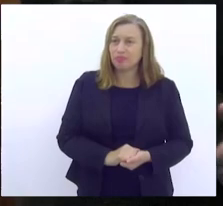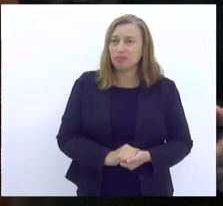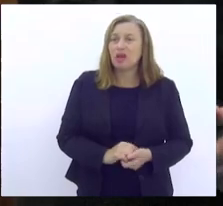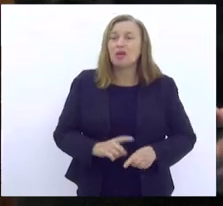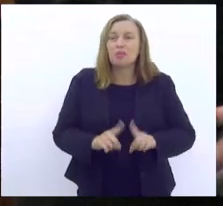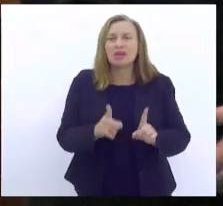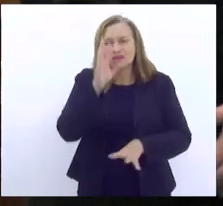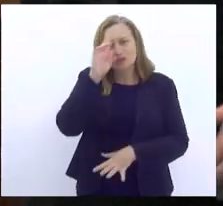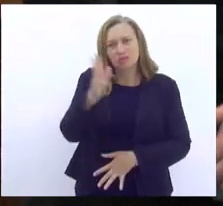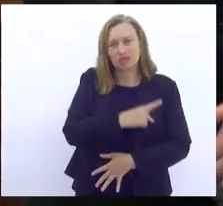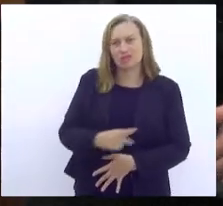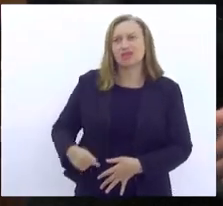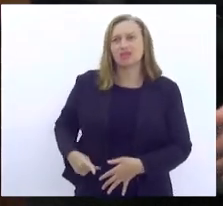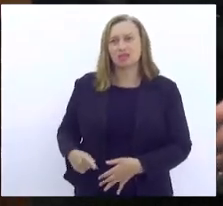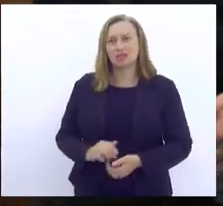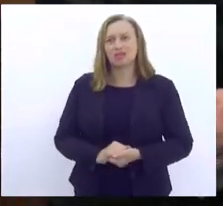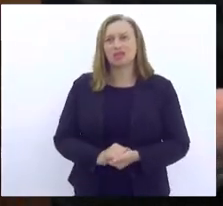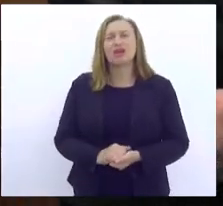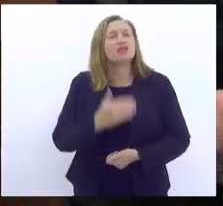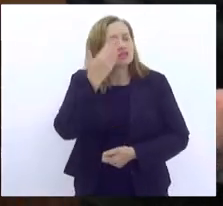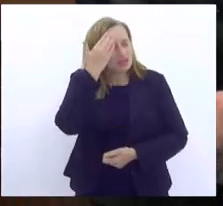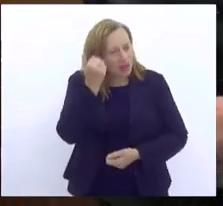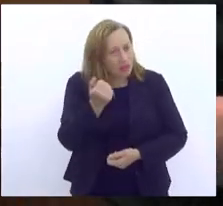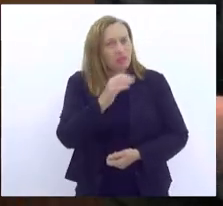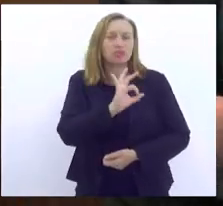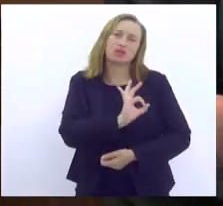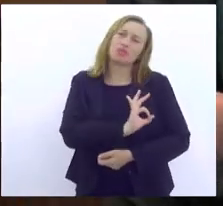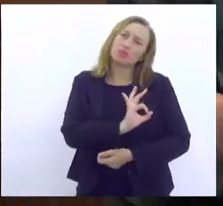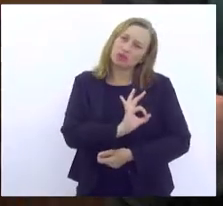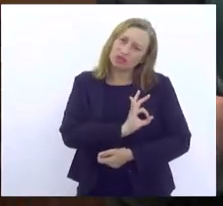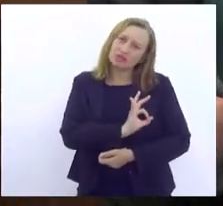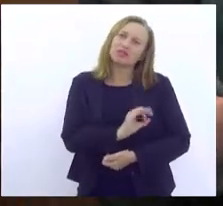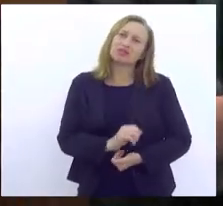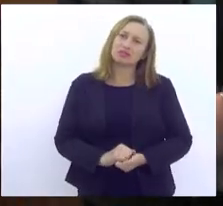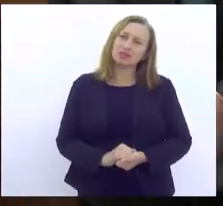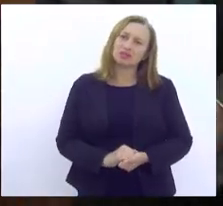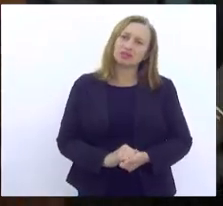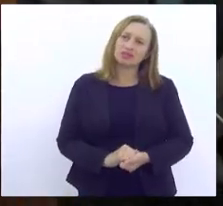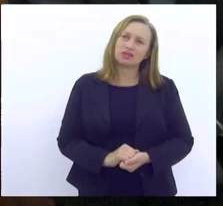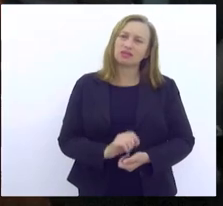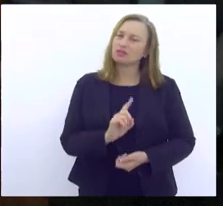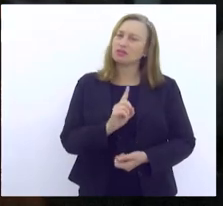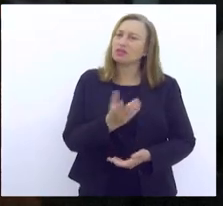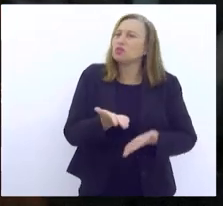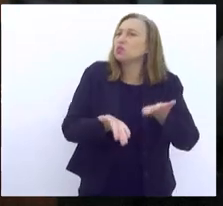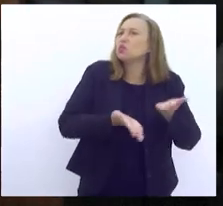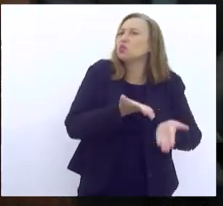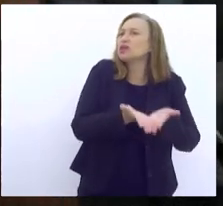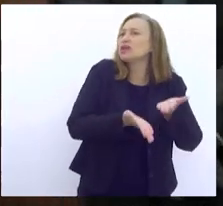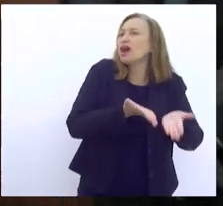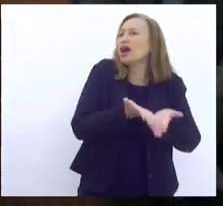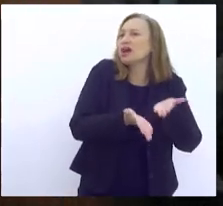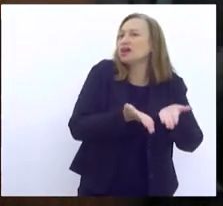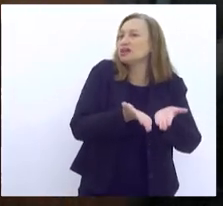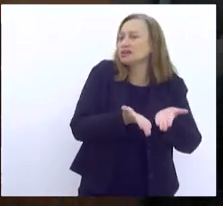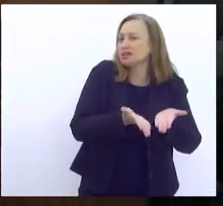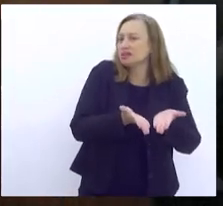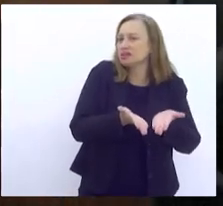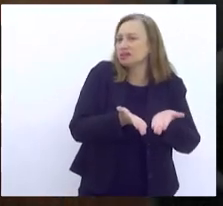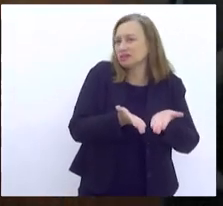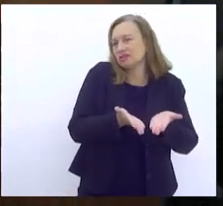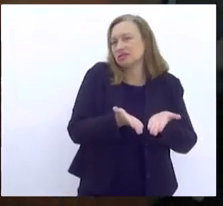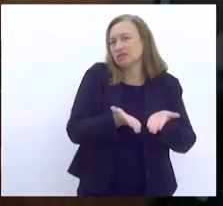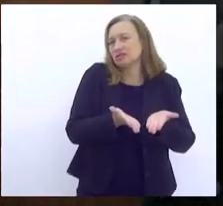Mas, presidente, nós sabemos que a polícia não vem sendo tratada da forma que tem que ser,